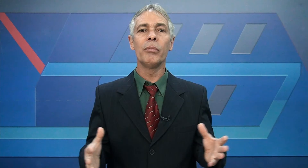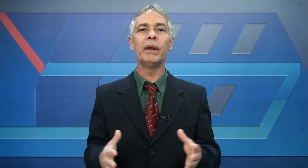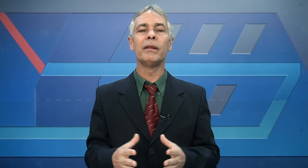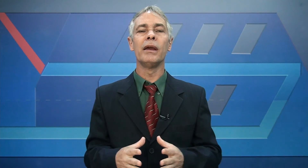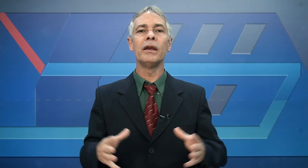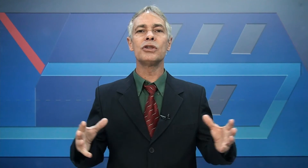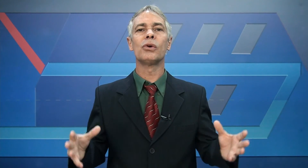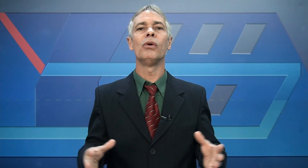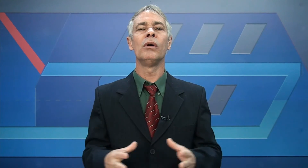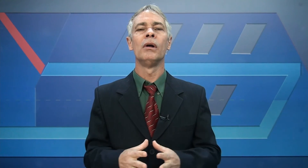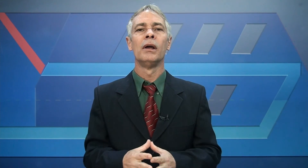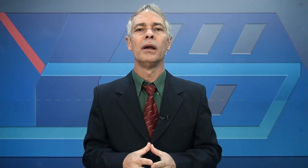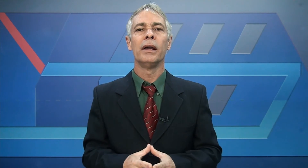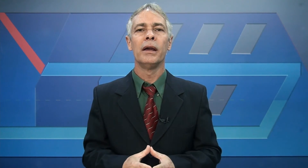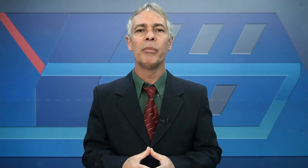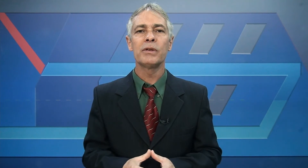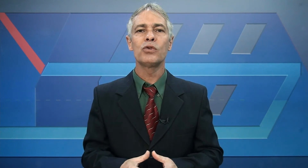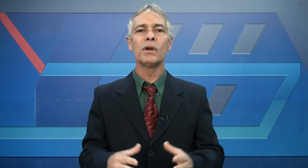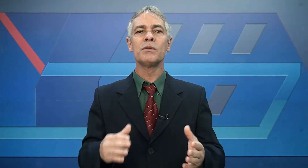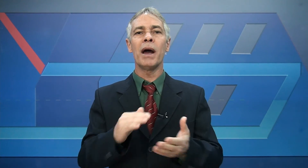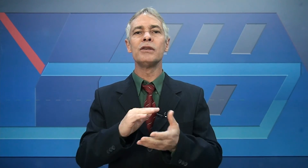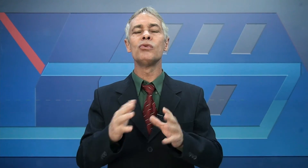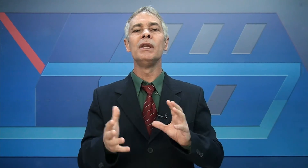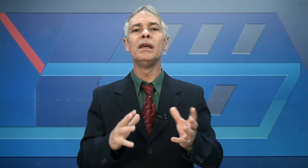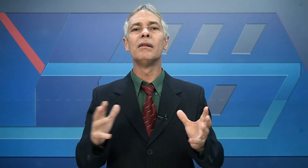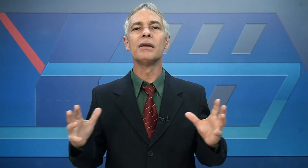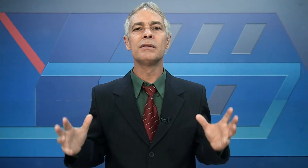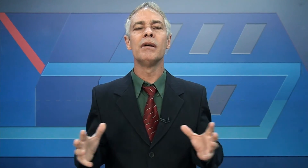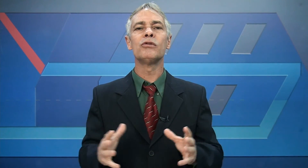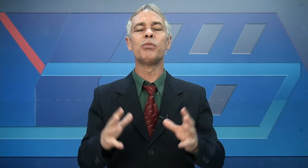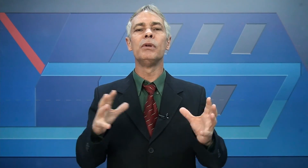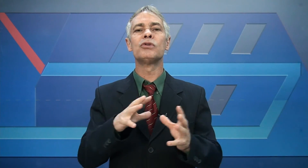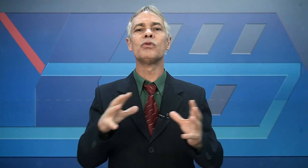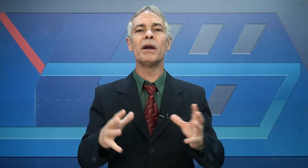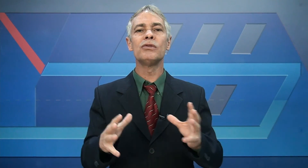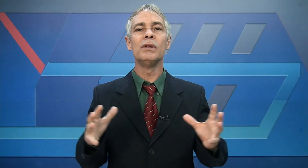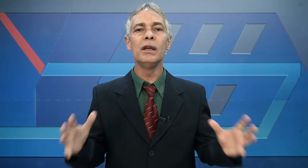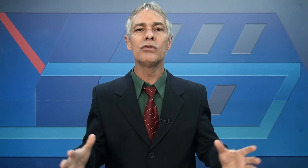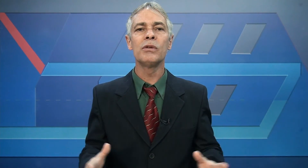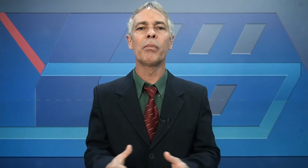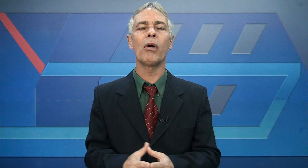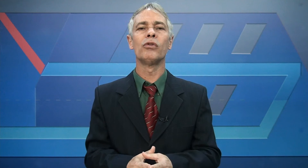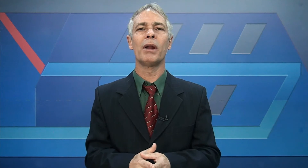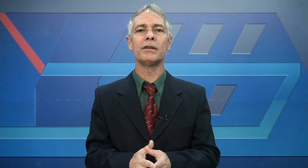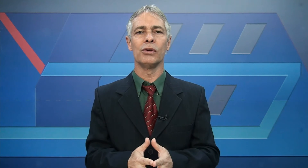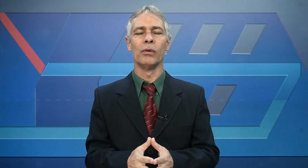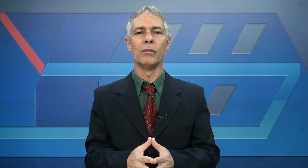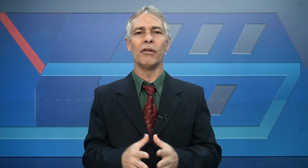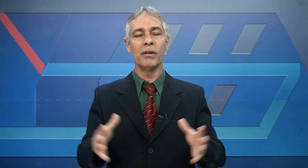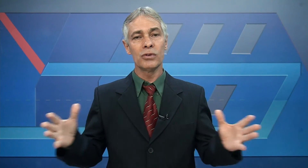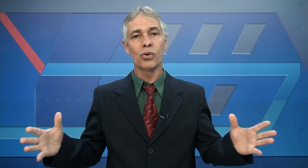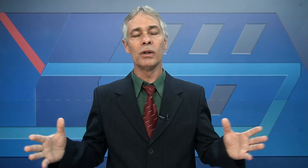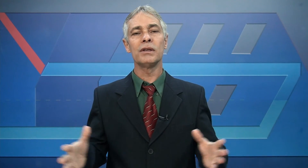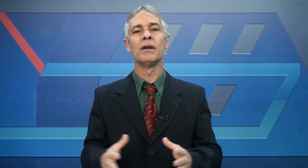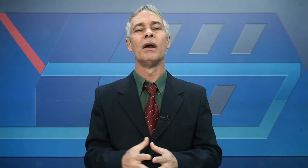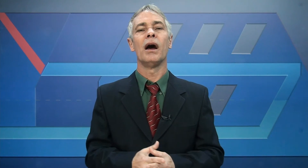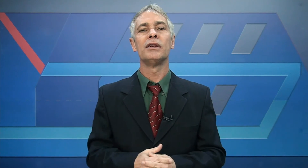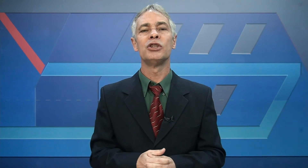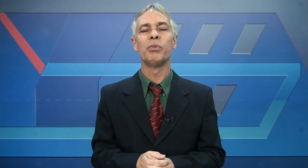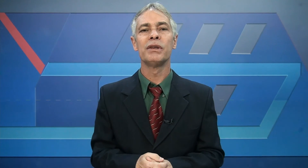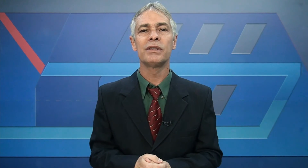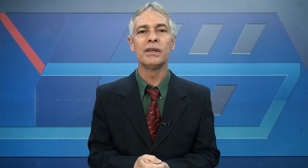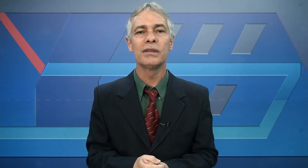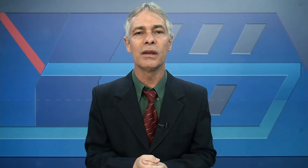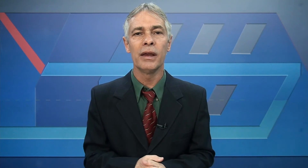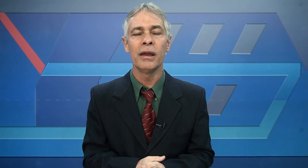mais competente, com pessoas mais unidas, né? Os políticos mais unidos em prol do Brasil. Afinal de contas, a